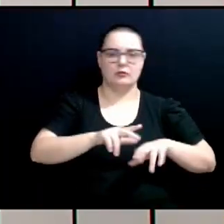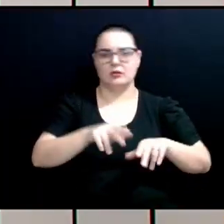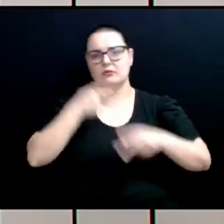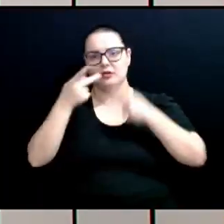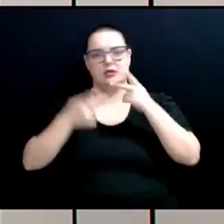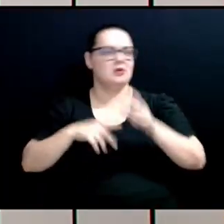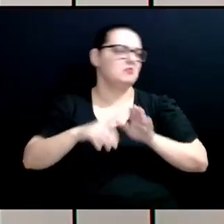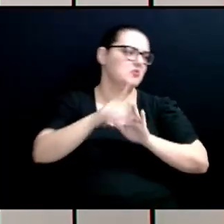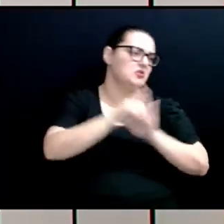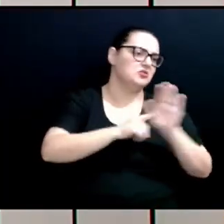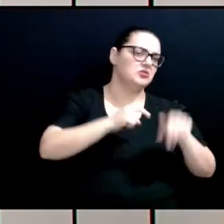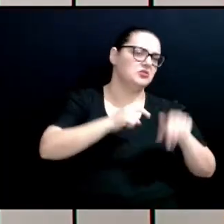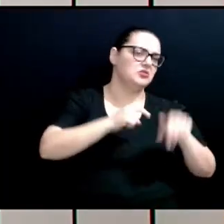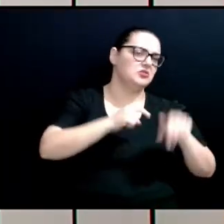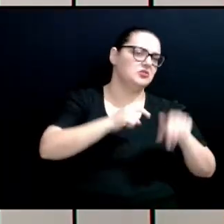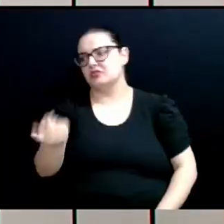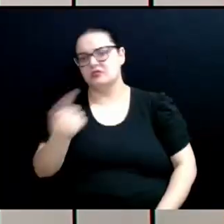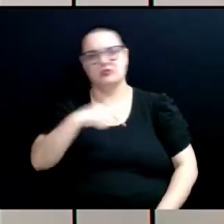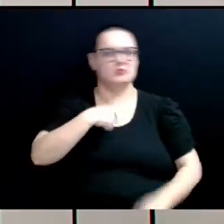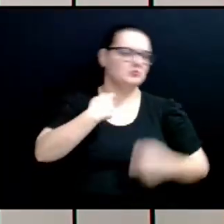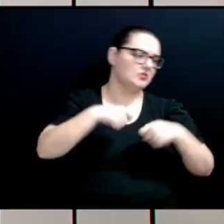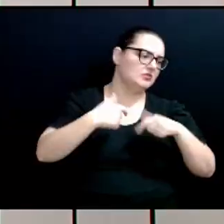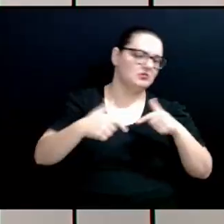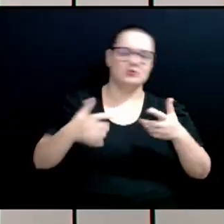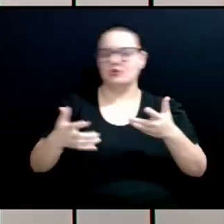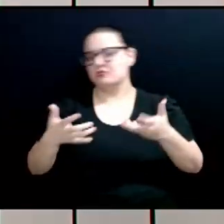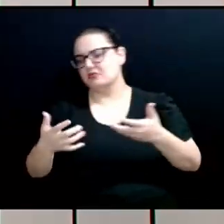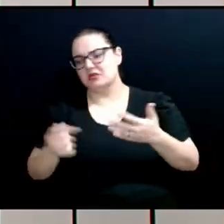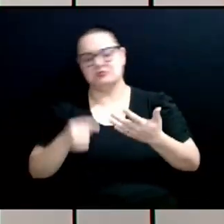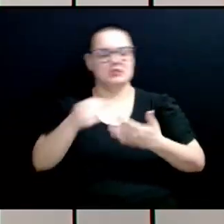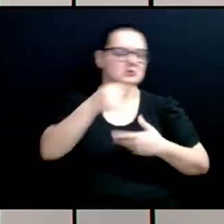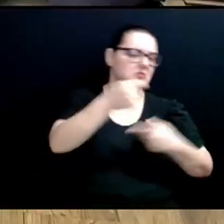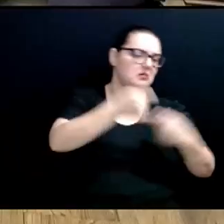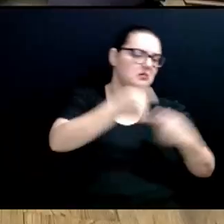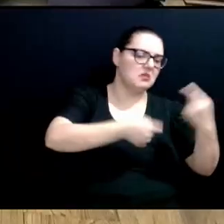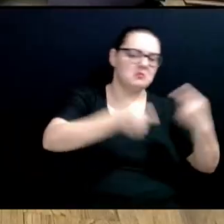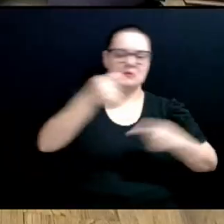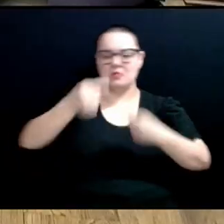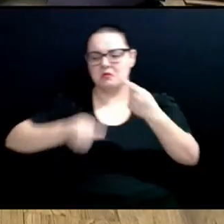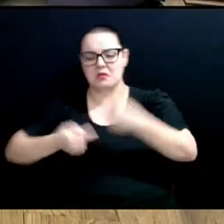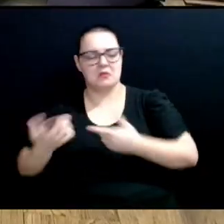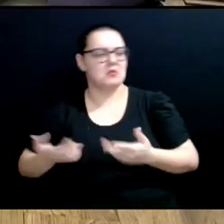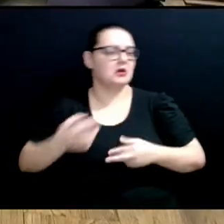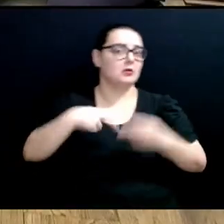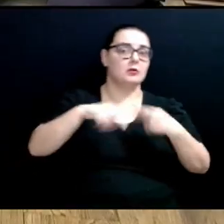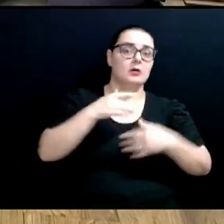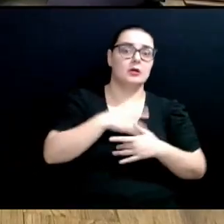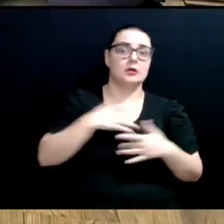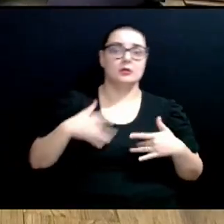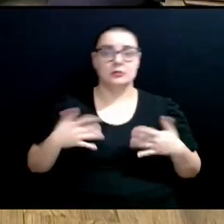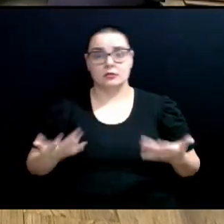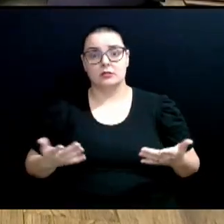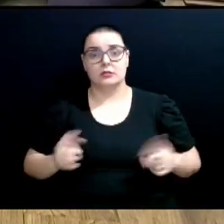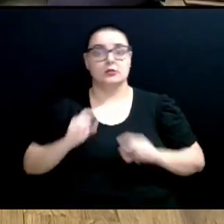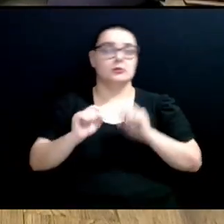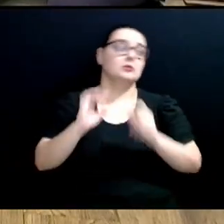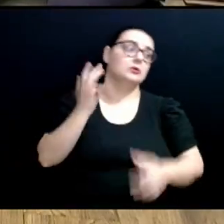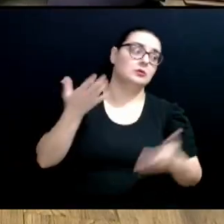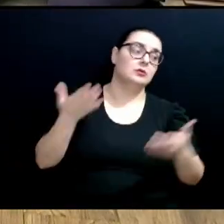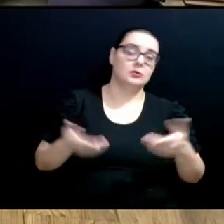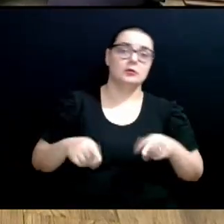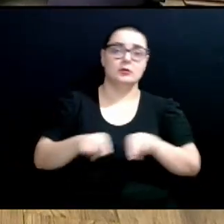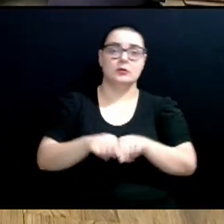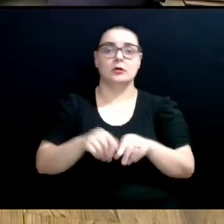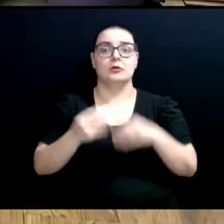vir, eu preciso trabalhar, eu quero, e aquela disputa em relação à saúde, e o que está acontecendo hoje também. Como é que você enxerga